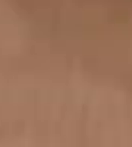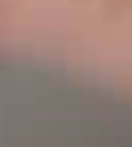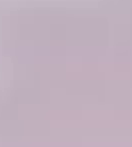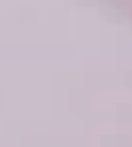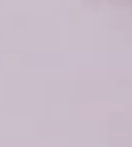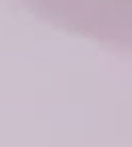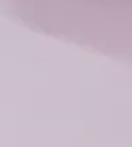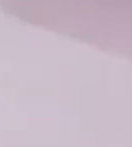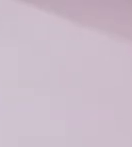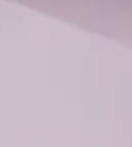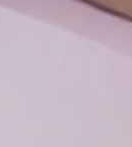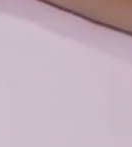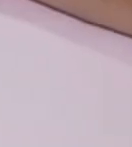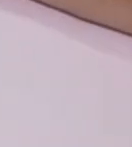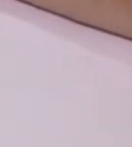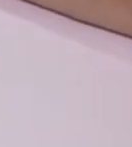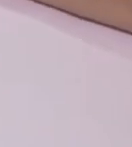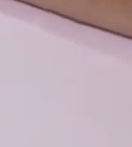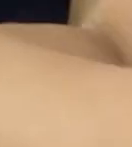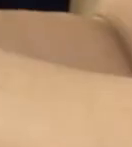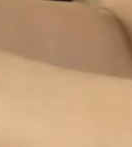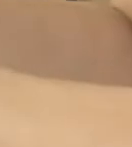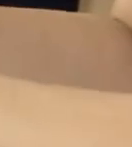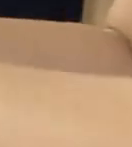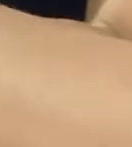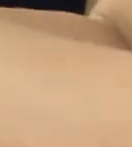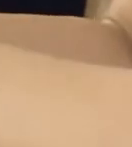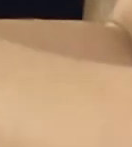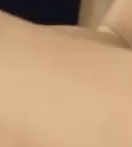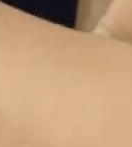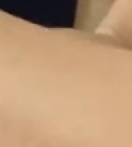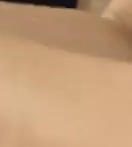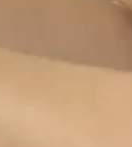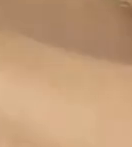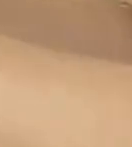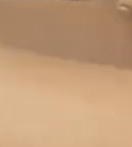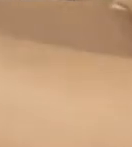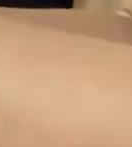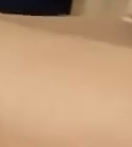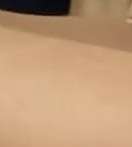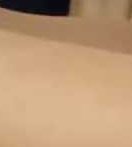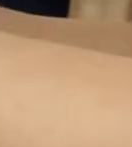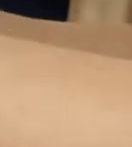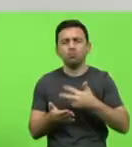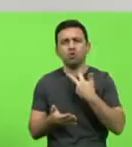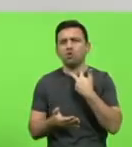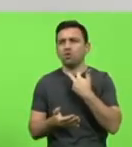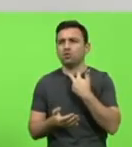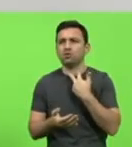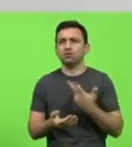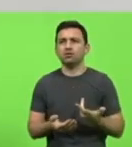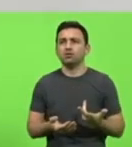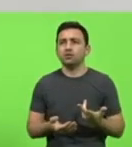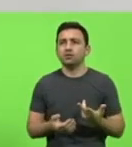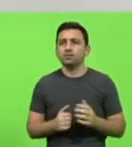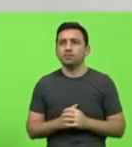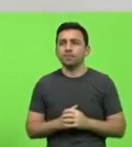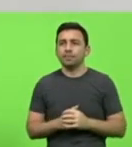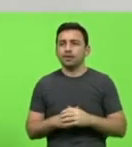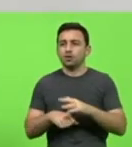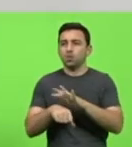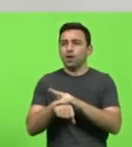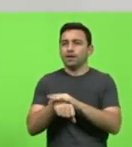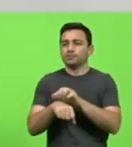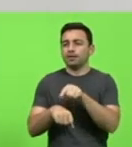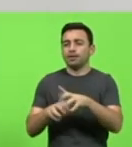o laudo médico ou laudo médico pericial que atesta o transtorno do espectro autista não é uma doença